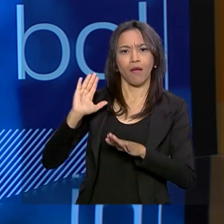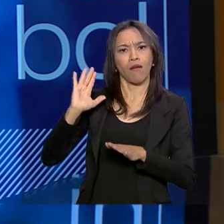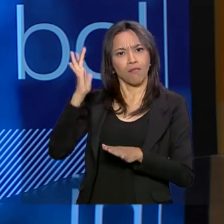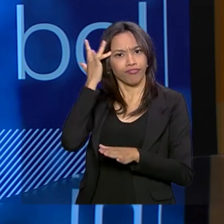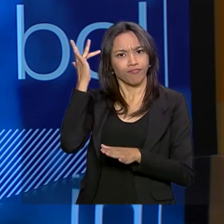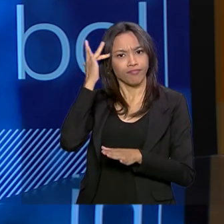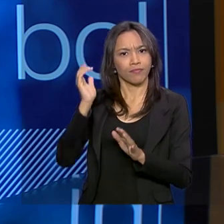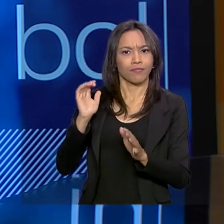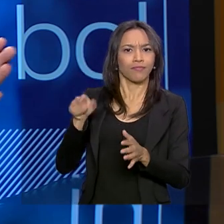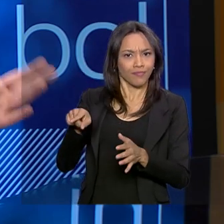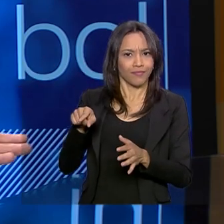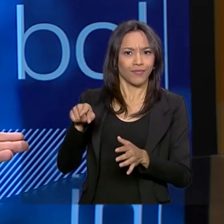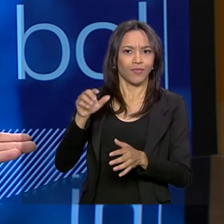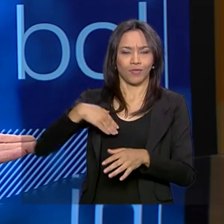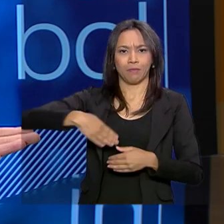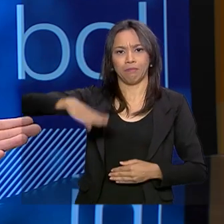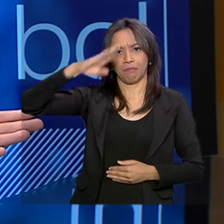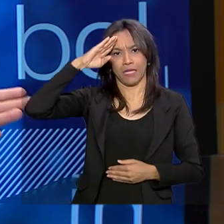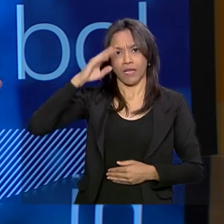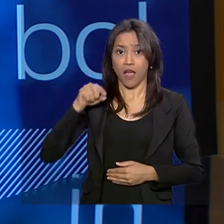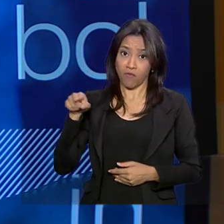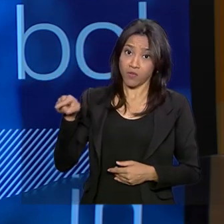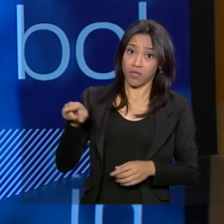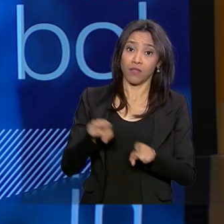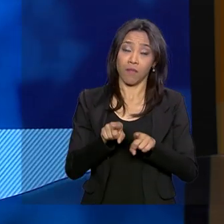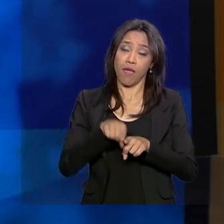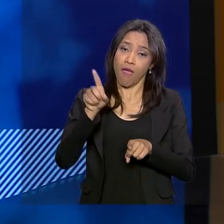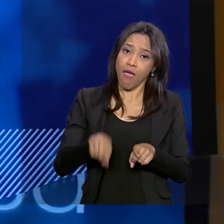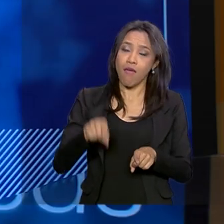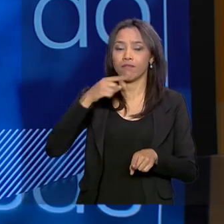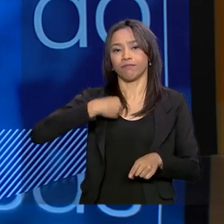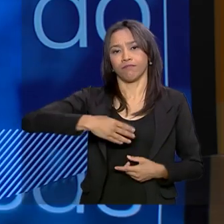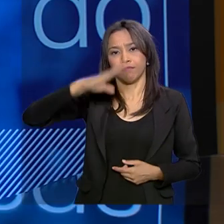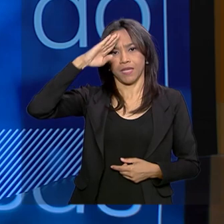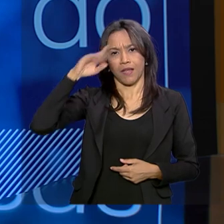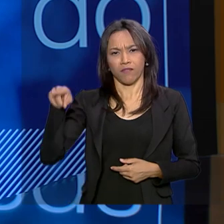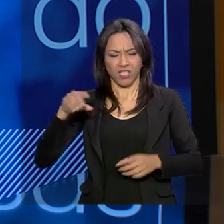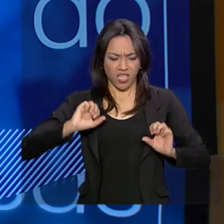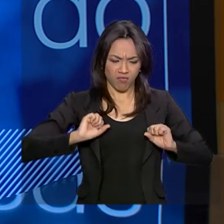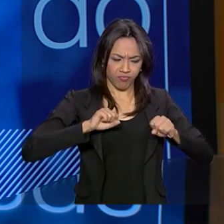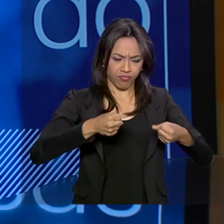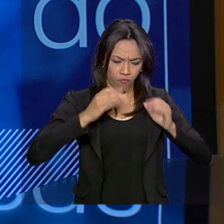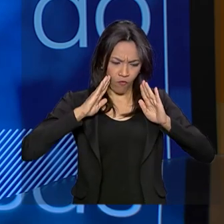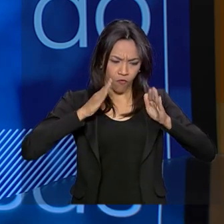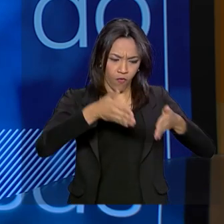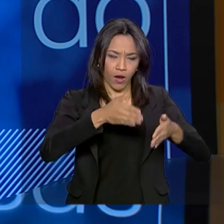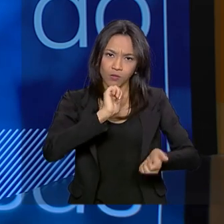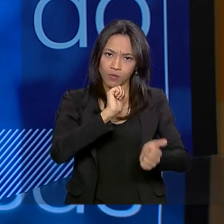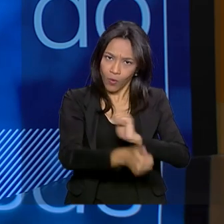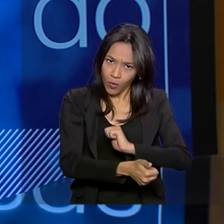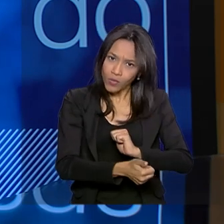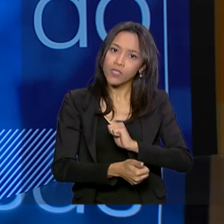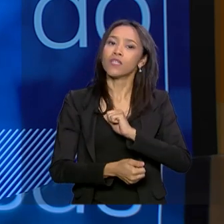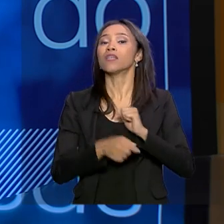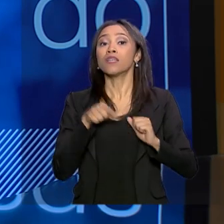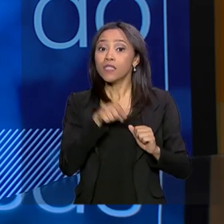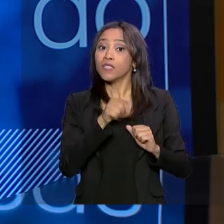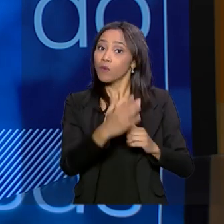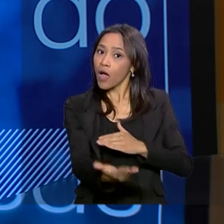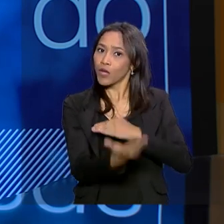A gente pode dizer que o fato do senhor ser militar e também ter se dedicado ao esporte contribuíram para a formação